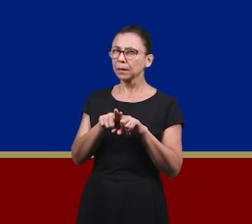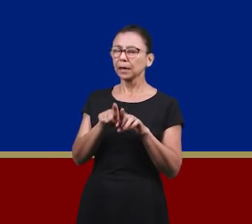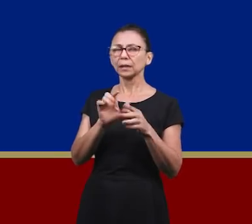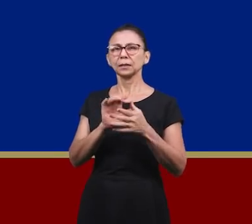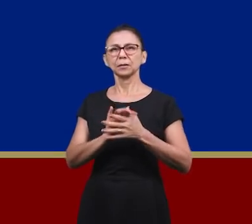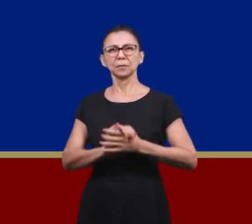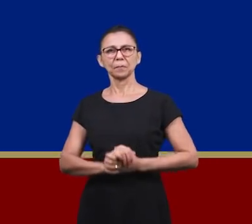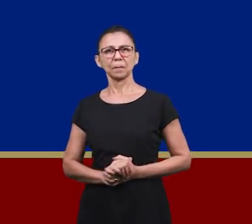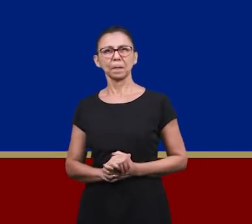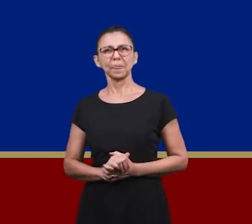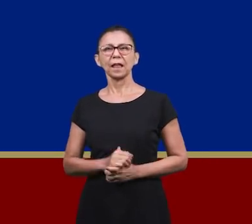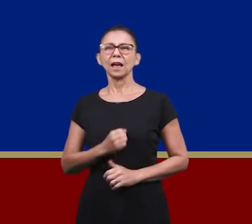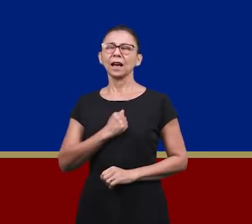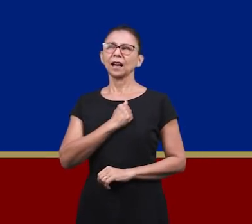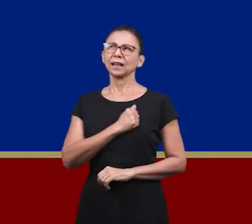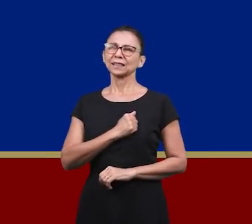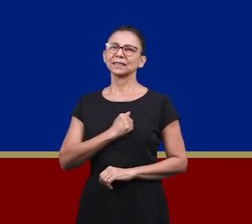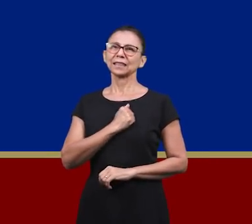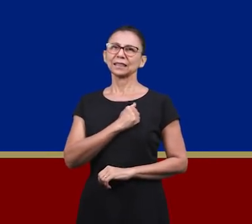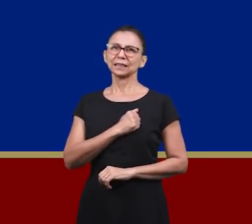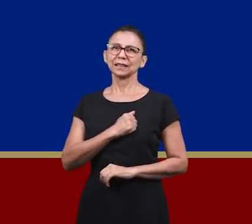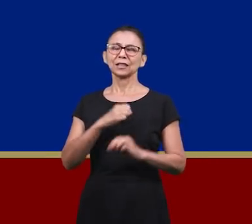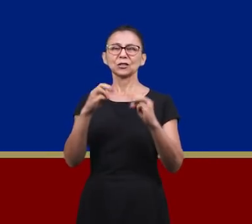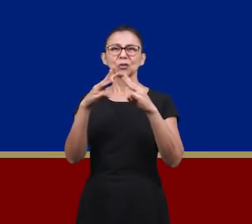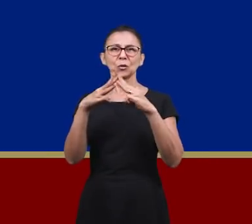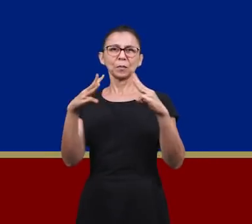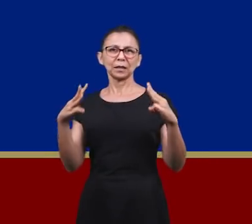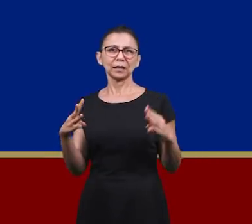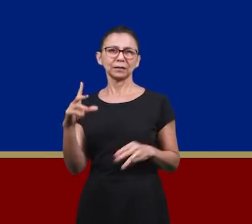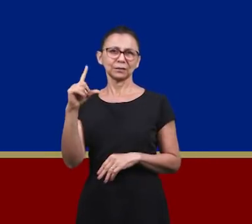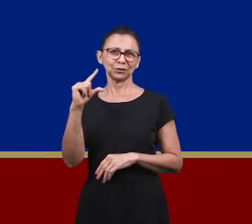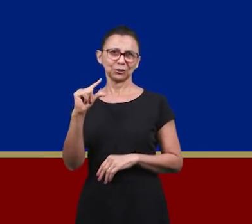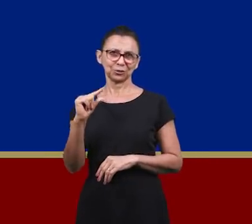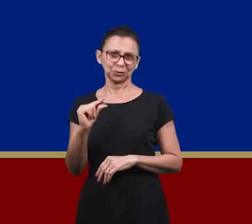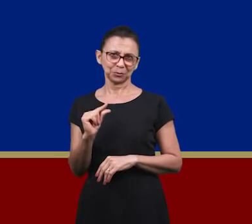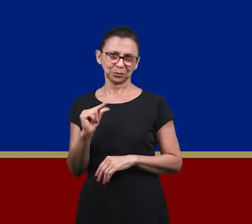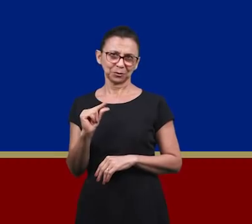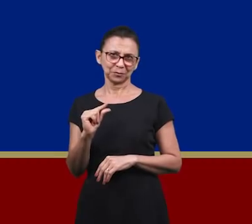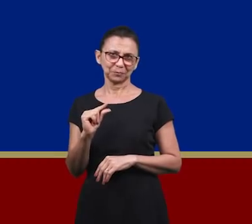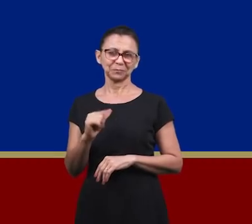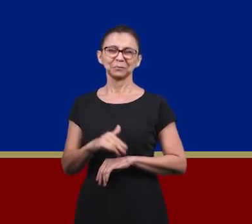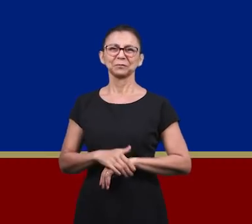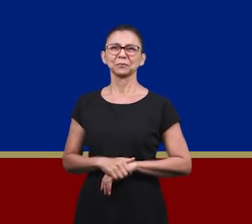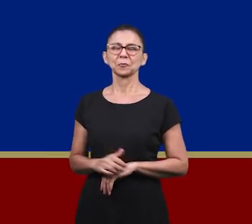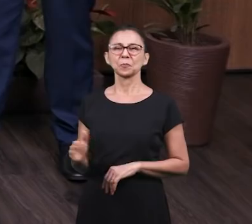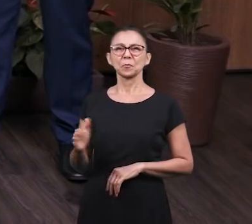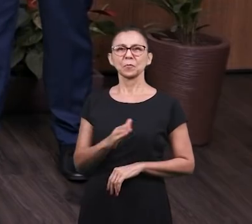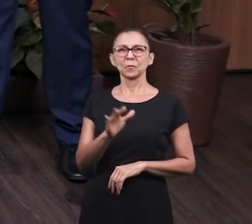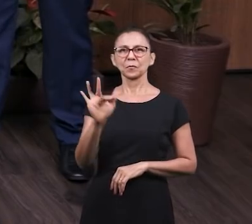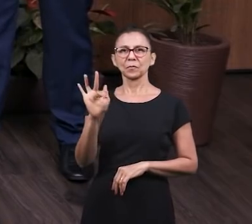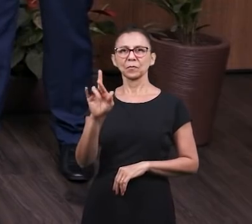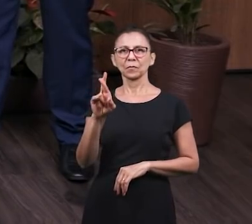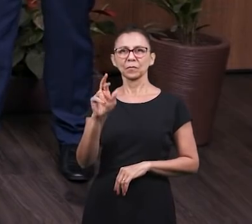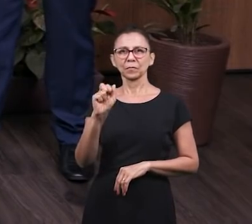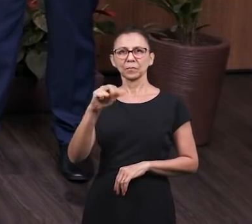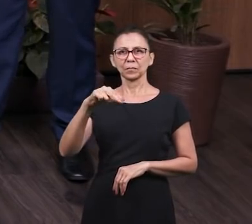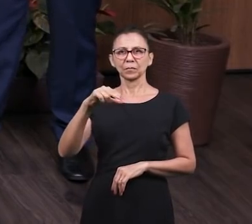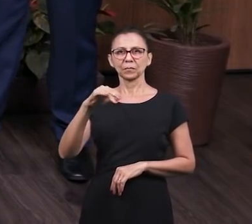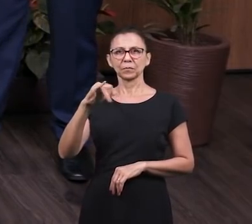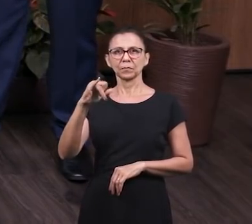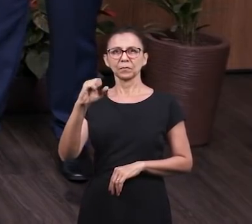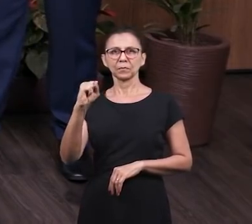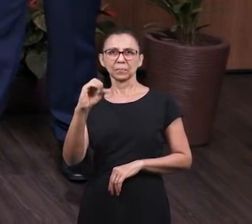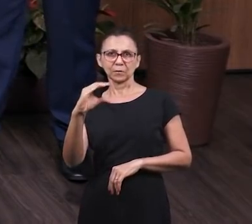ameniza em parte a saudade do Manaim. Que benção. Francisco de Assis